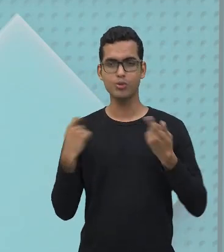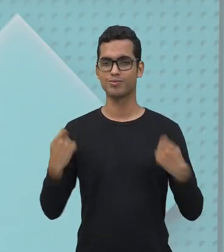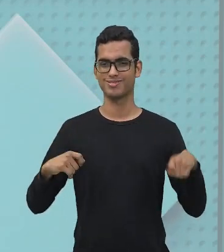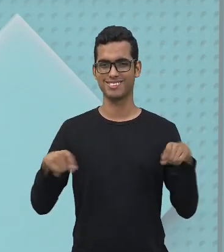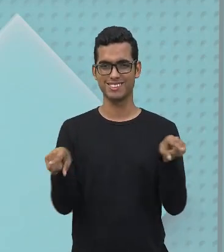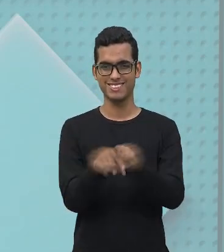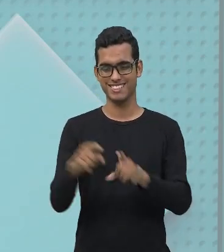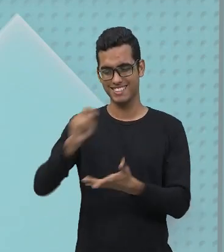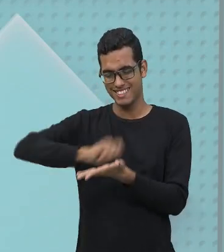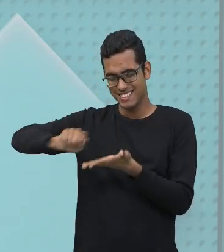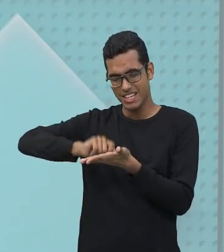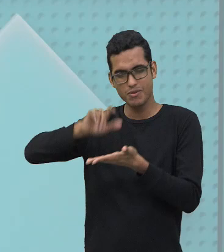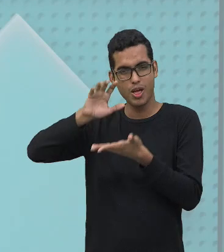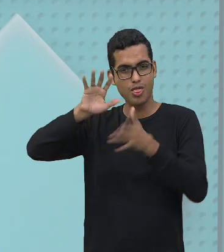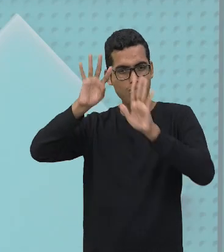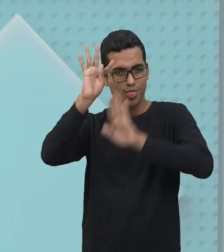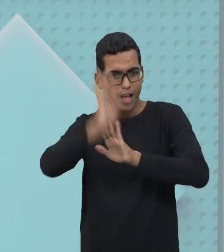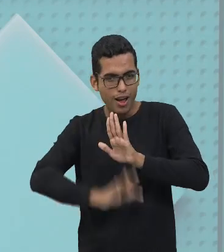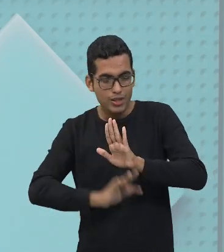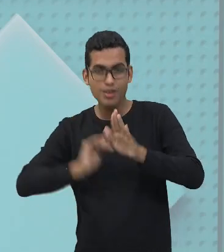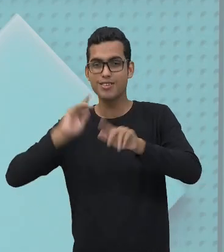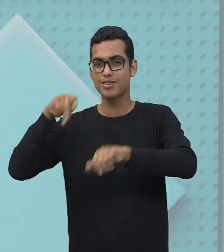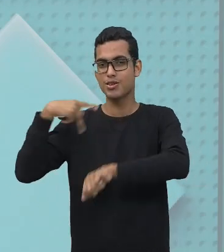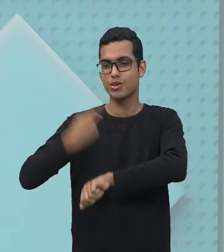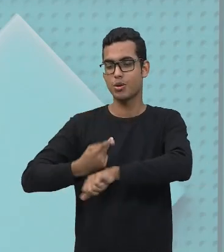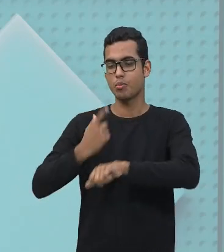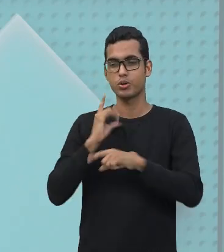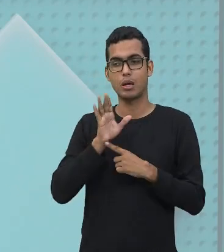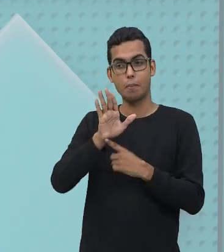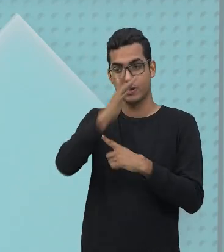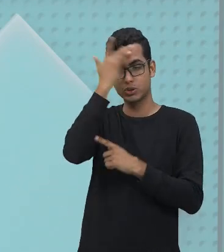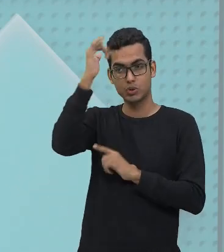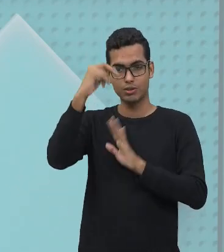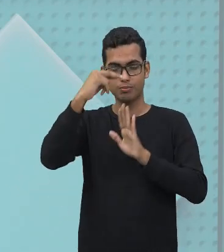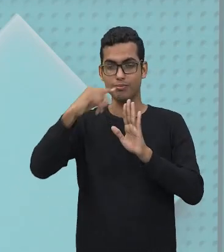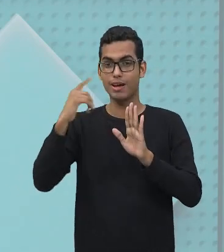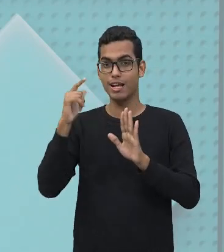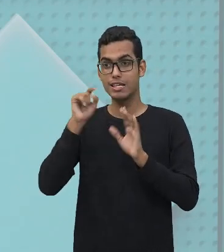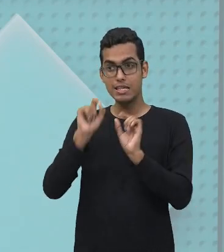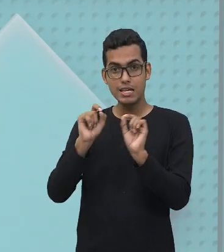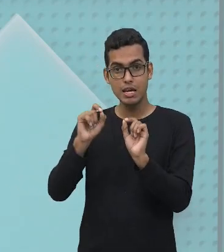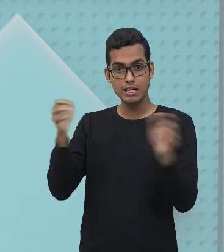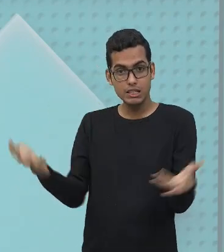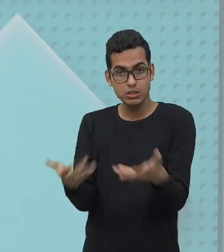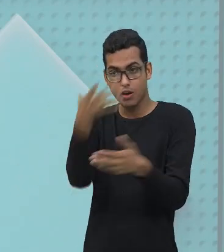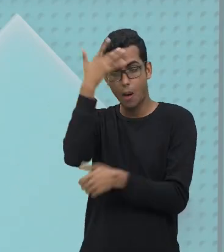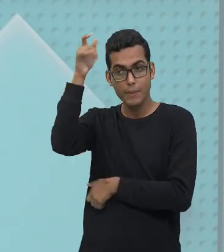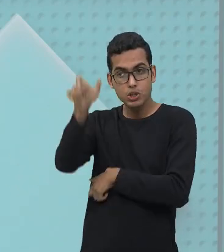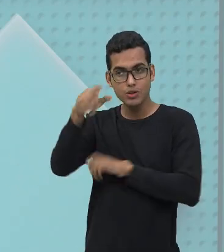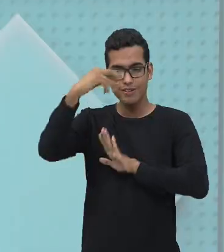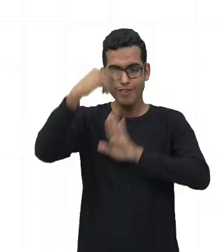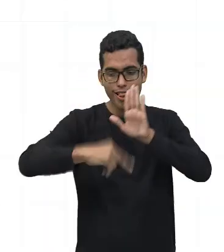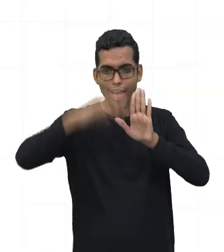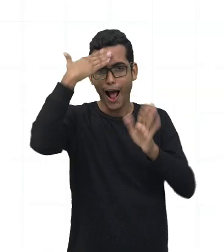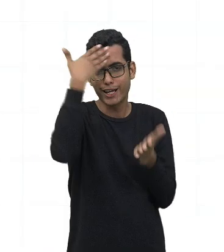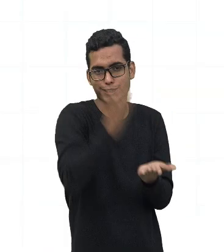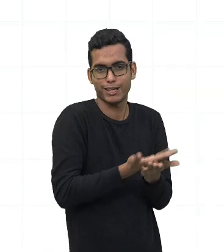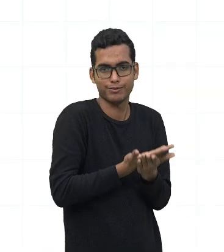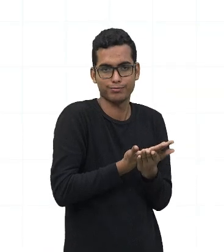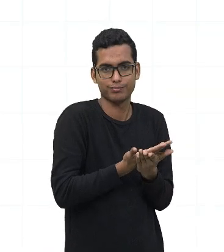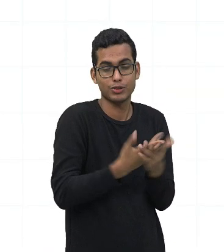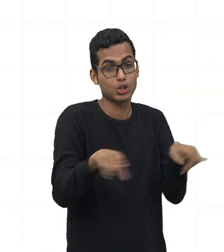vai ler o texto concorde comigo, com aquele meu posicionamento. Por isso eu vou buscar argumentos. Vamos ver os tipos de